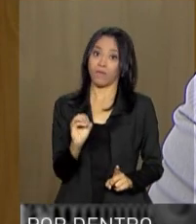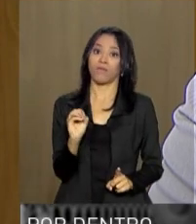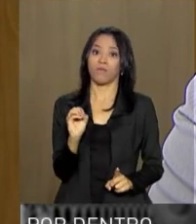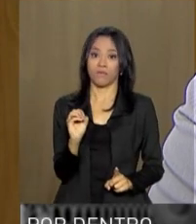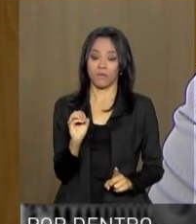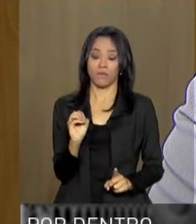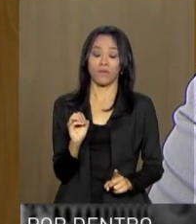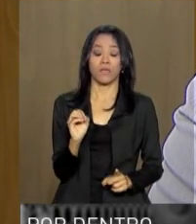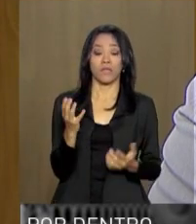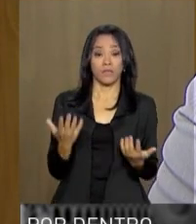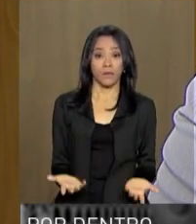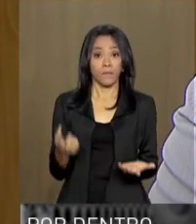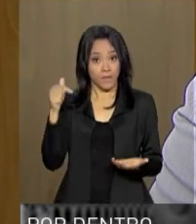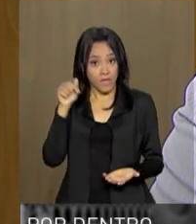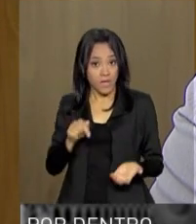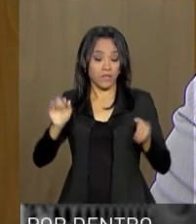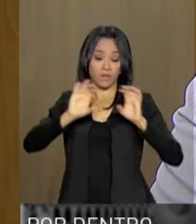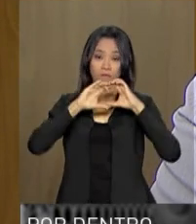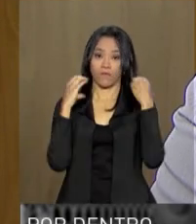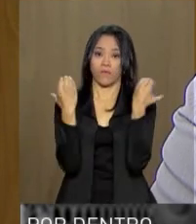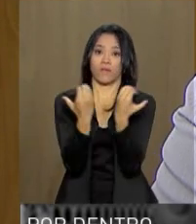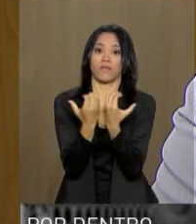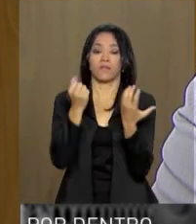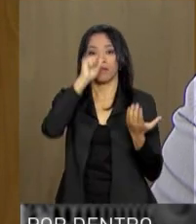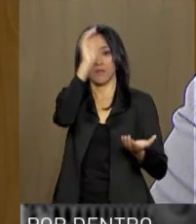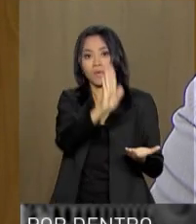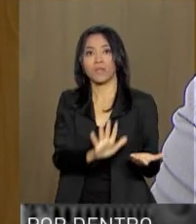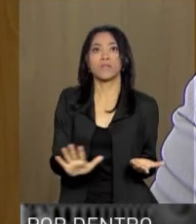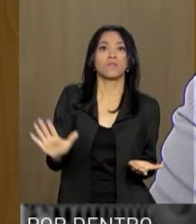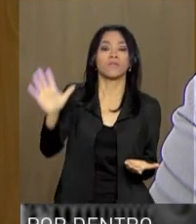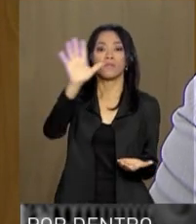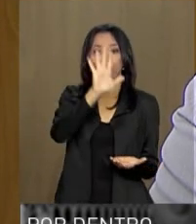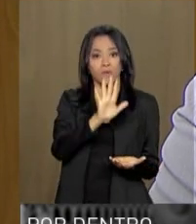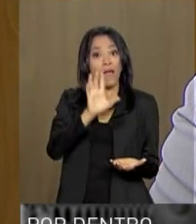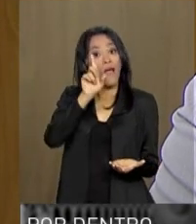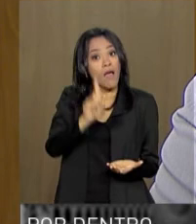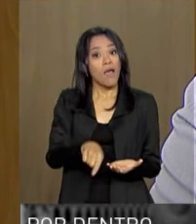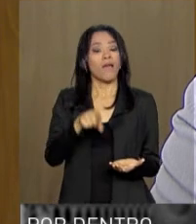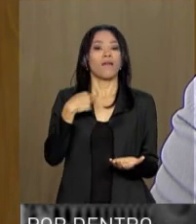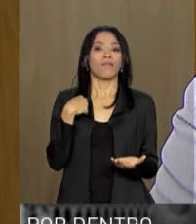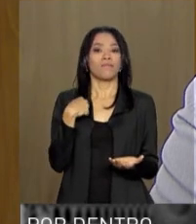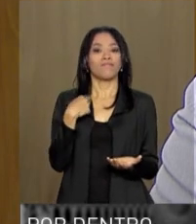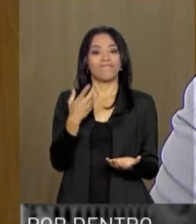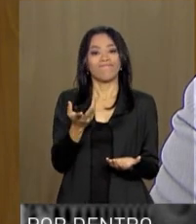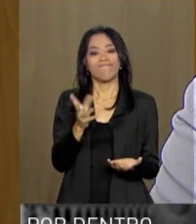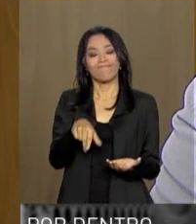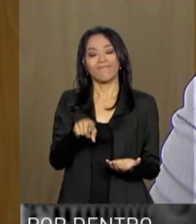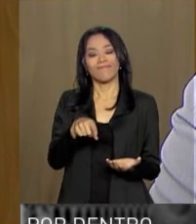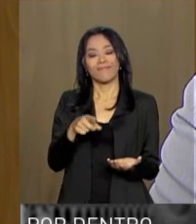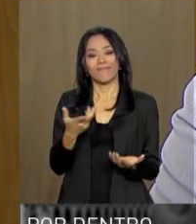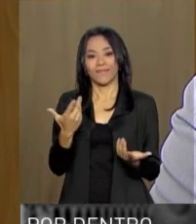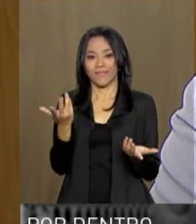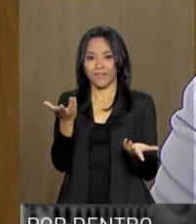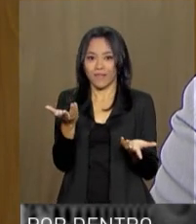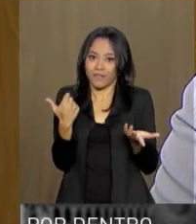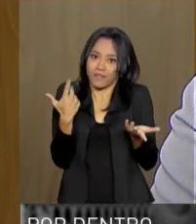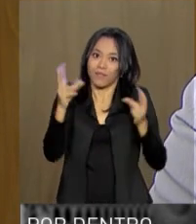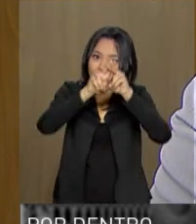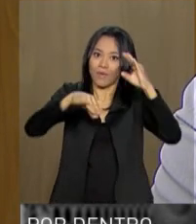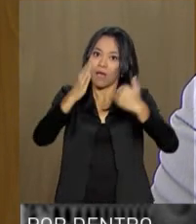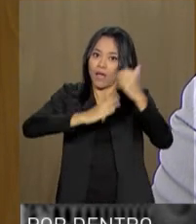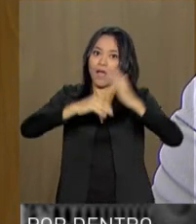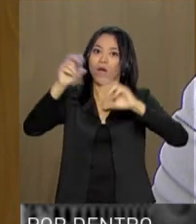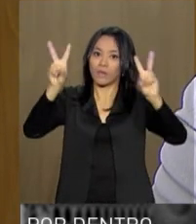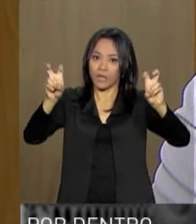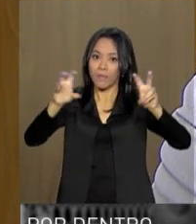esta essa conferência nacional é um é uma das nossas ações pela década internacional dos afrodescendentes uma outra ação pioneira